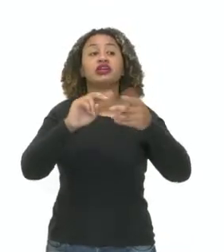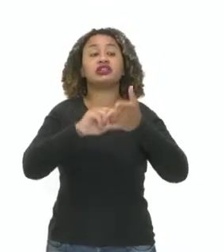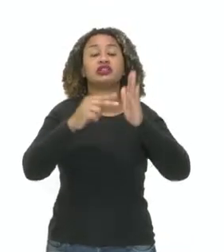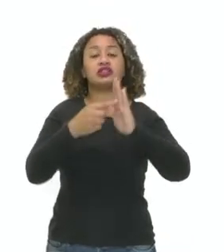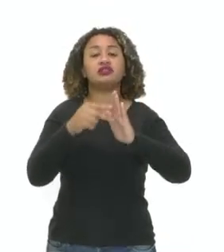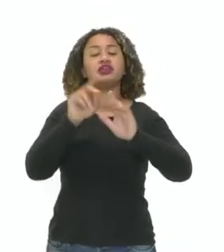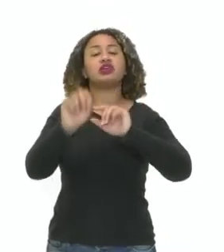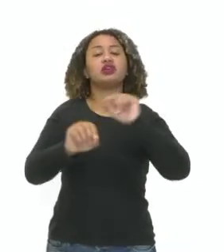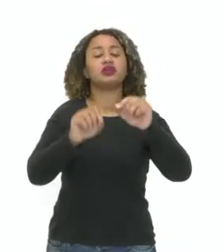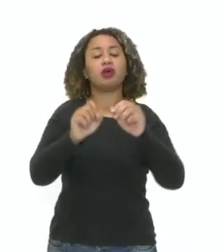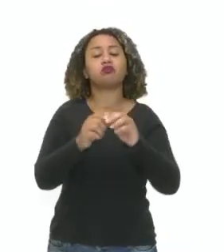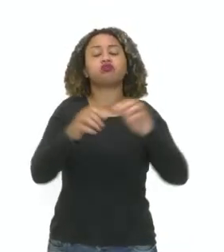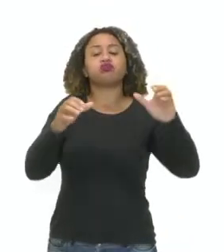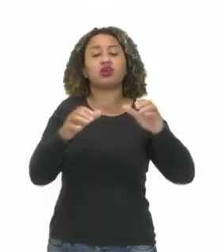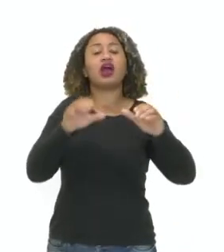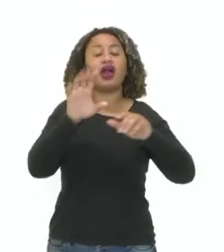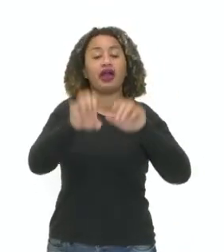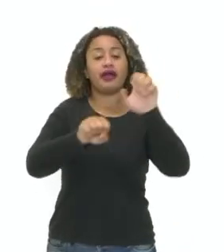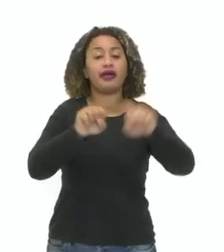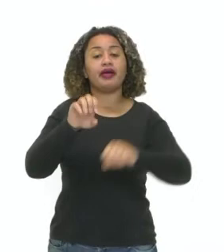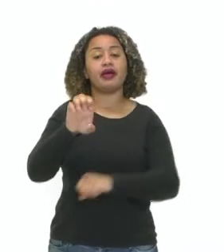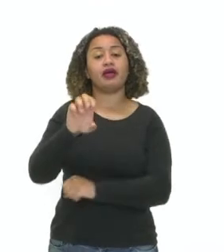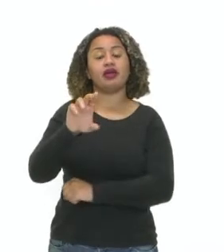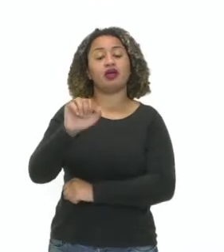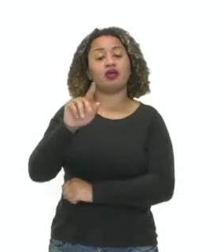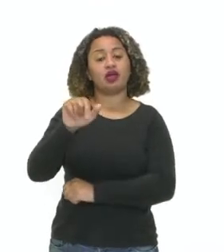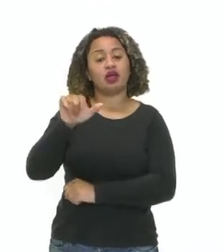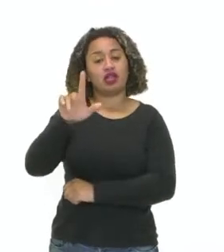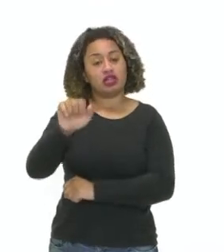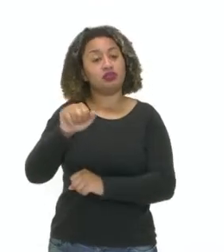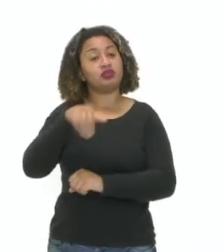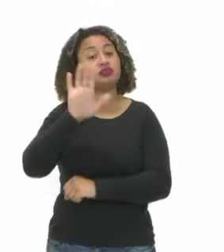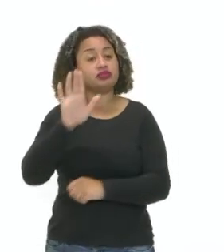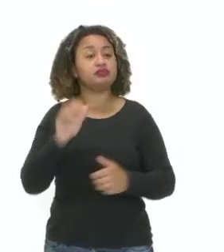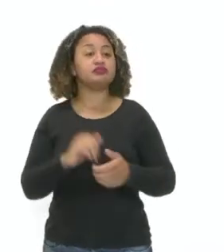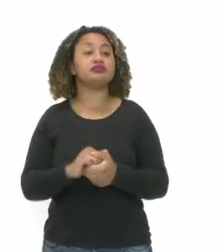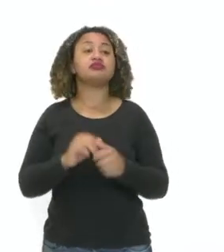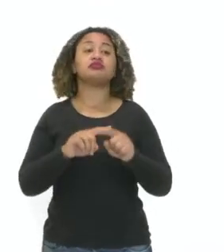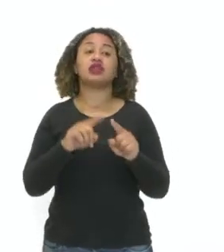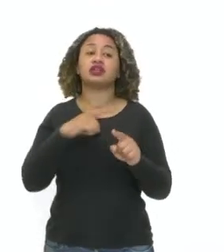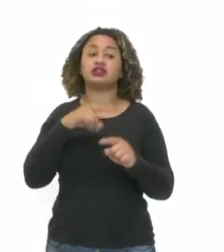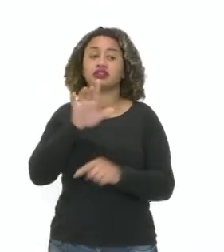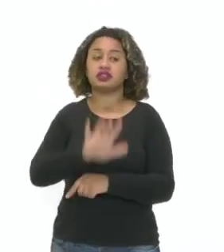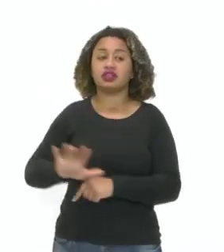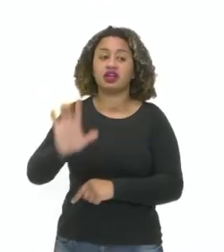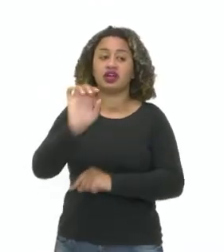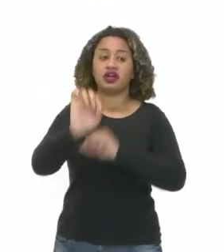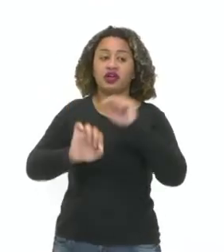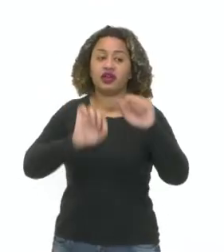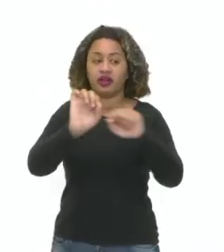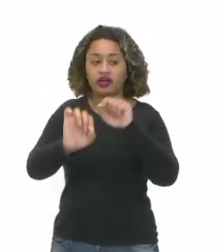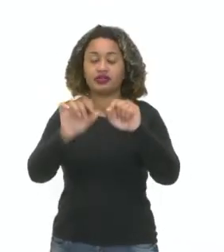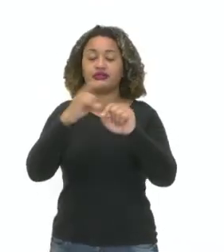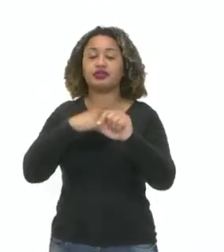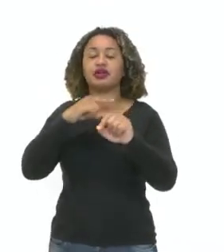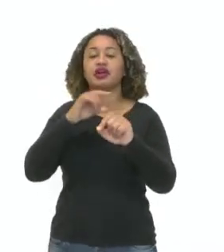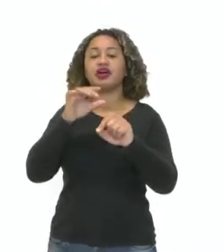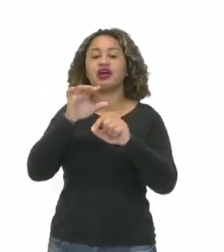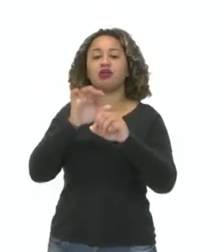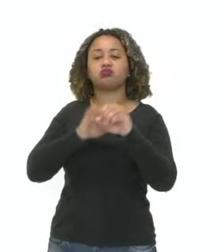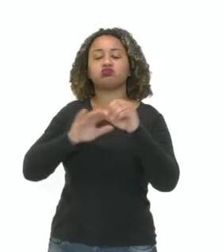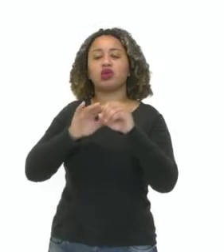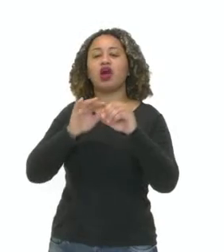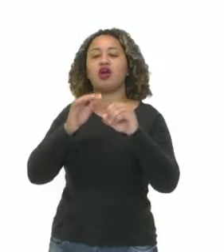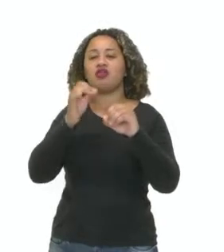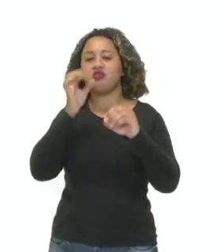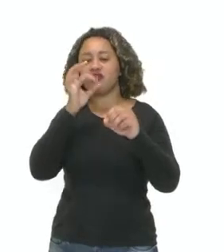cultivo, de cultura, de extração de eucalipto ali é maior. Mas tem áreas, ó, que a bolinha verde do